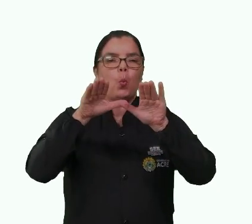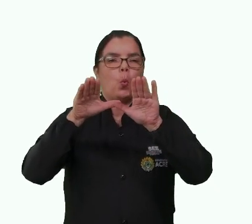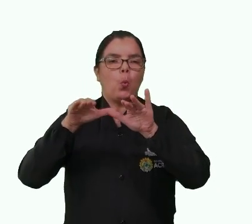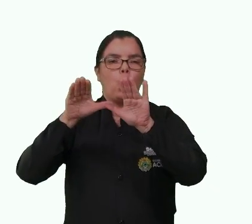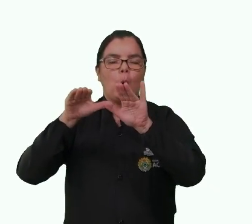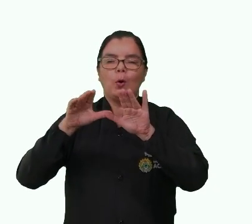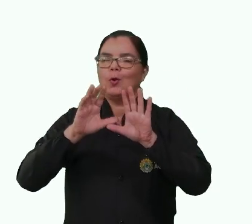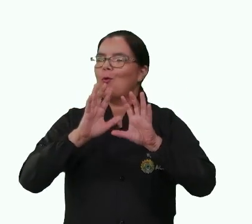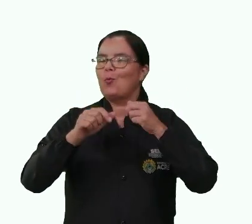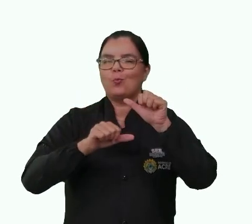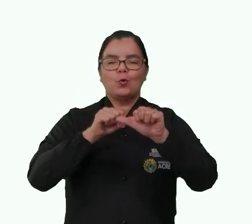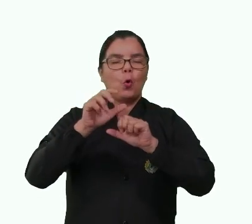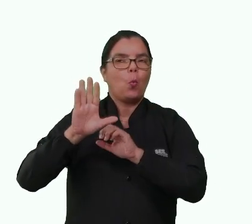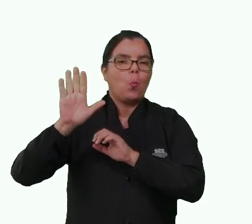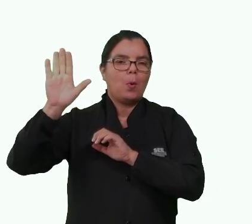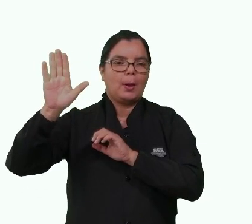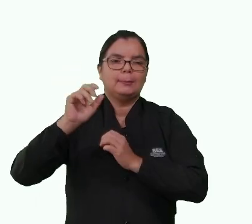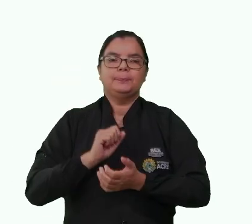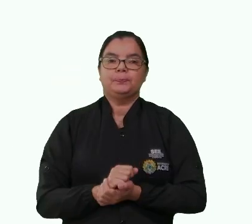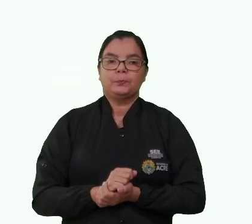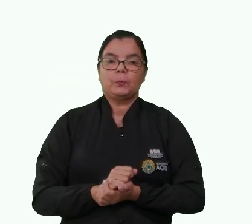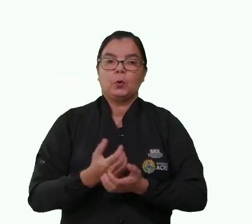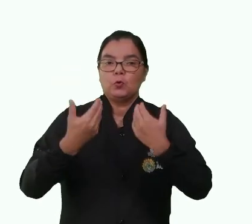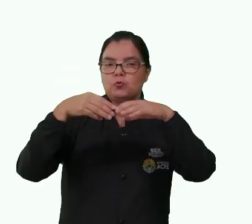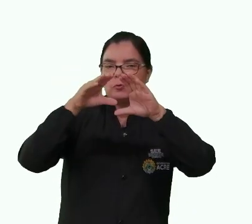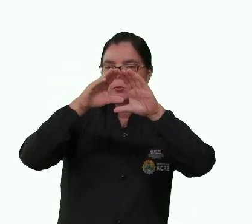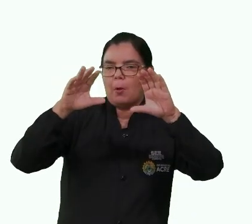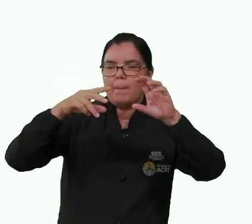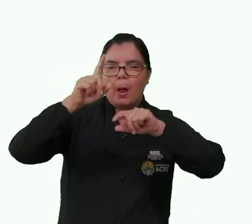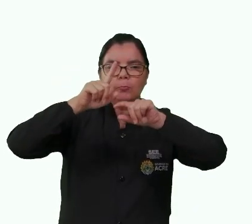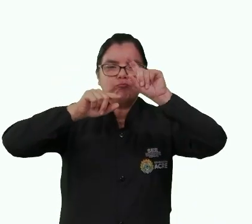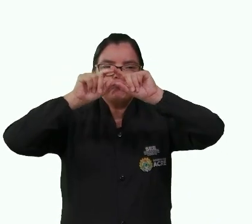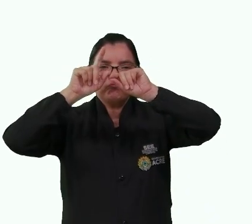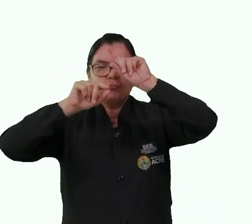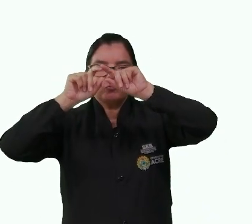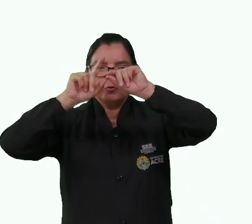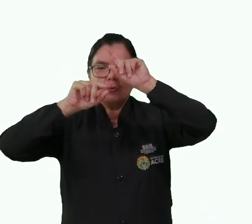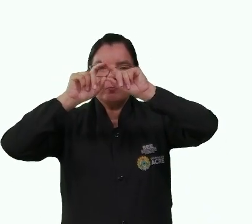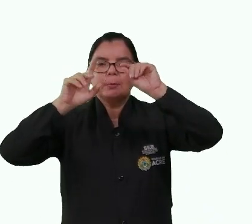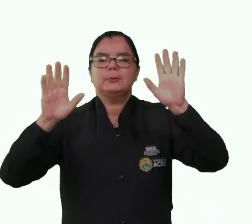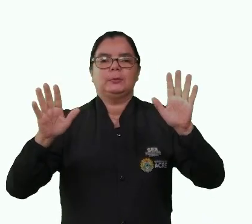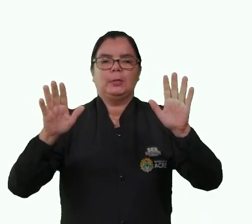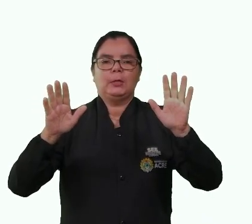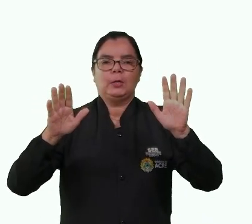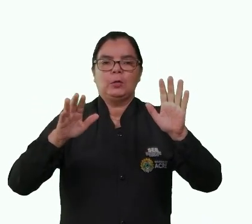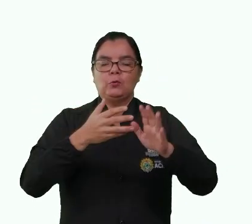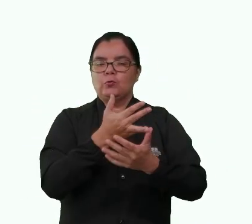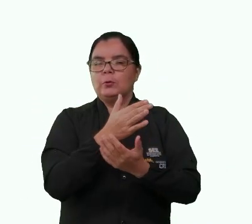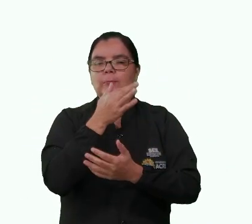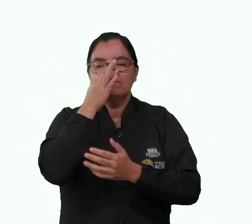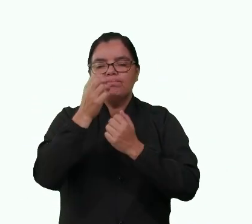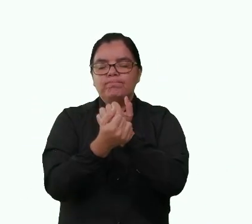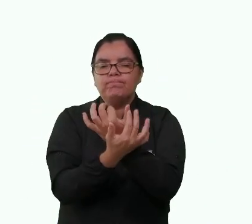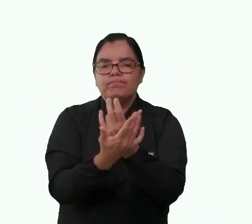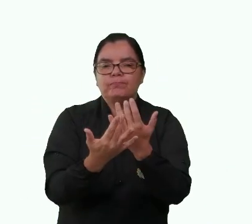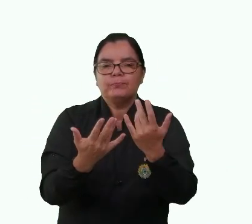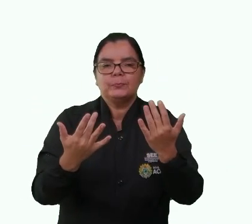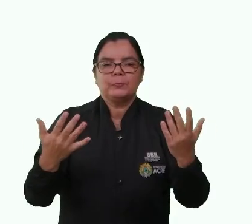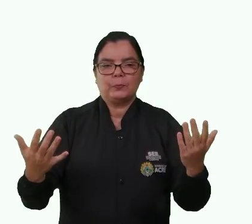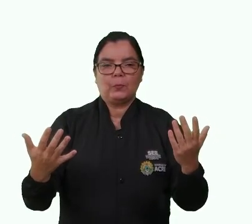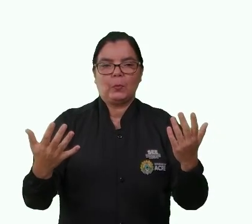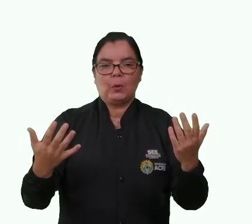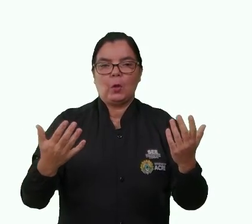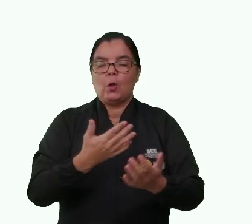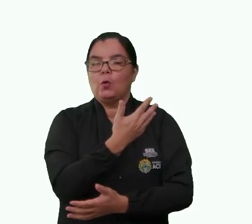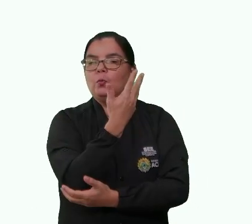aqui gorjeiam, não gorjeiam como lá. Nosso céu tem mais estrelas, nossas várzeas têm